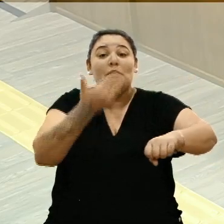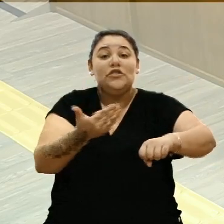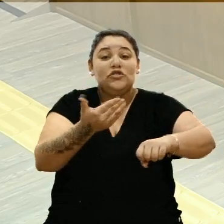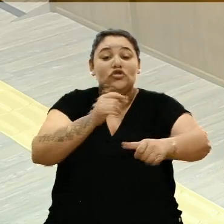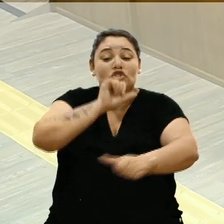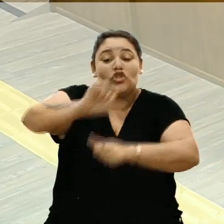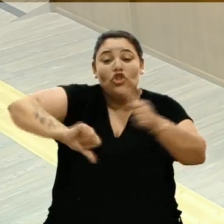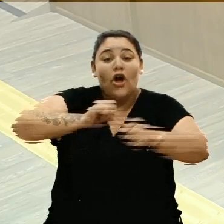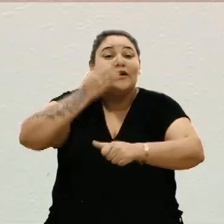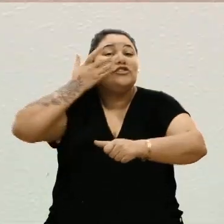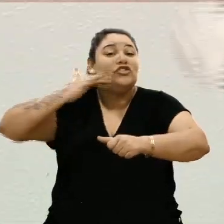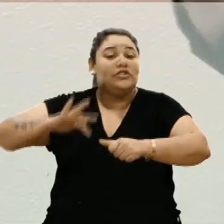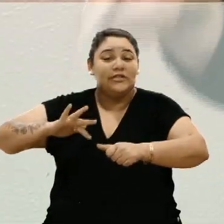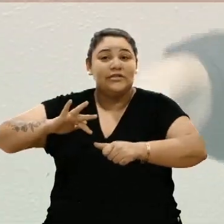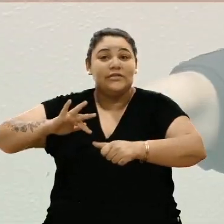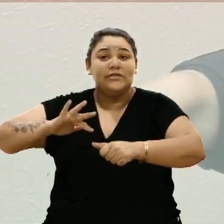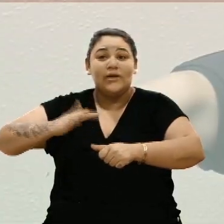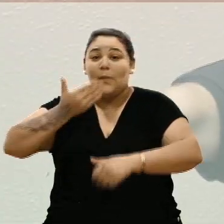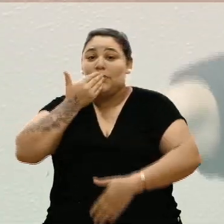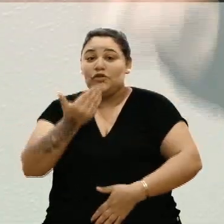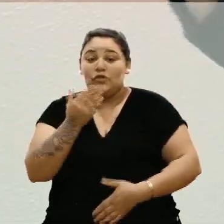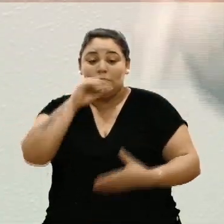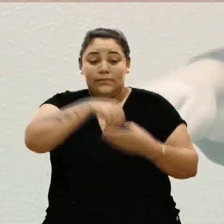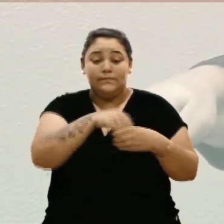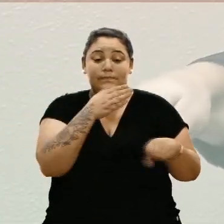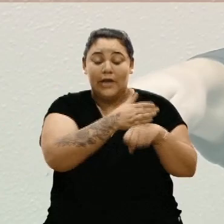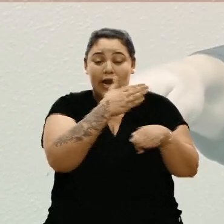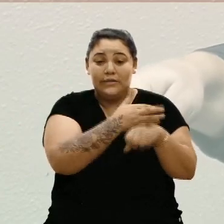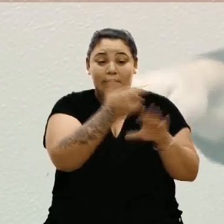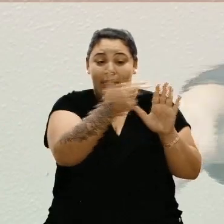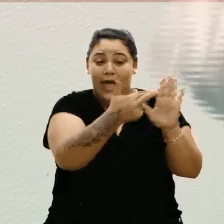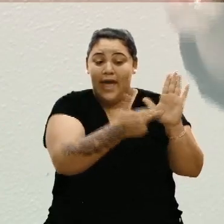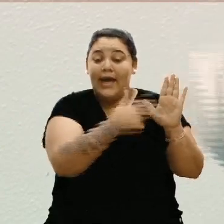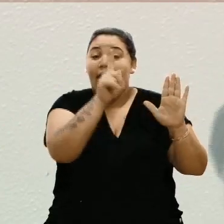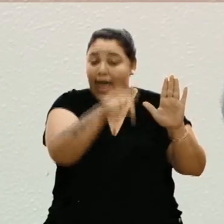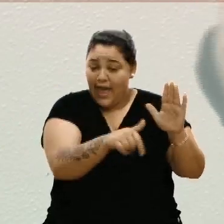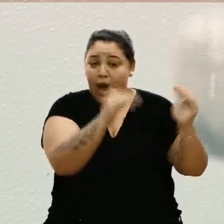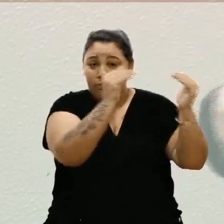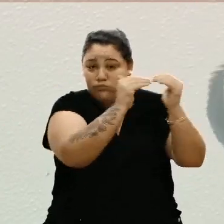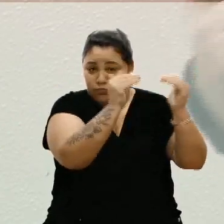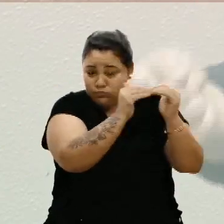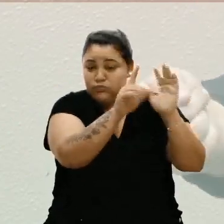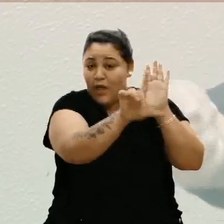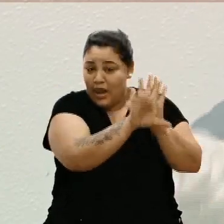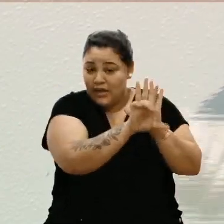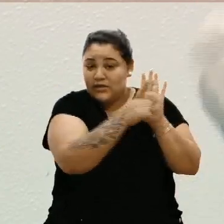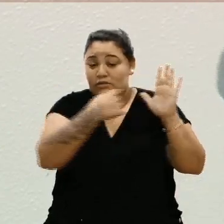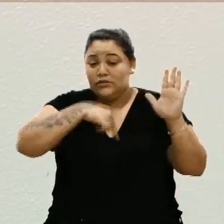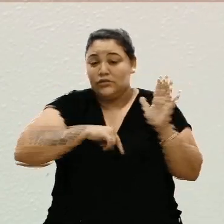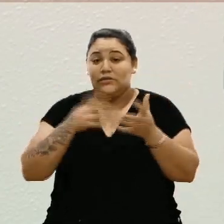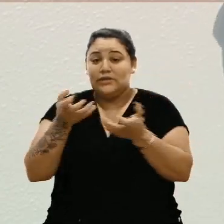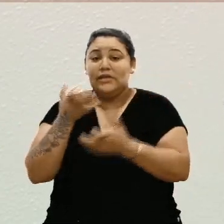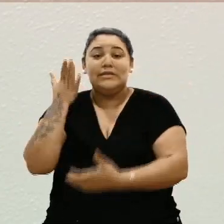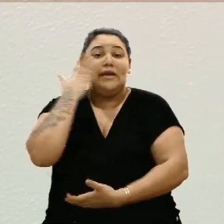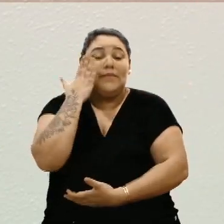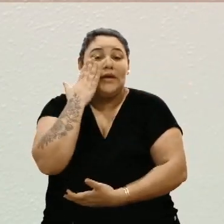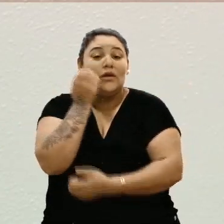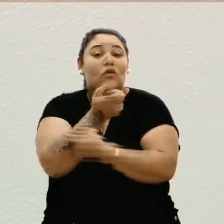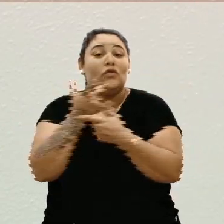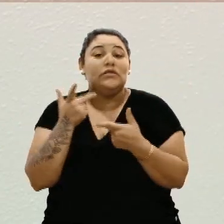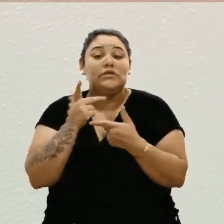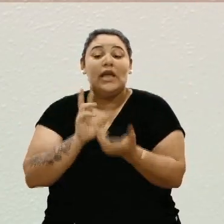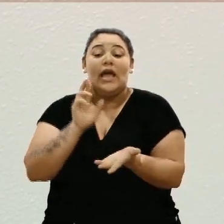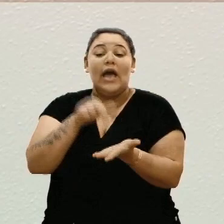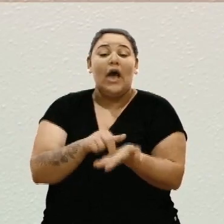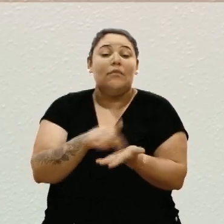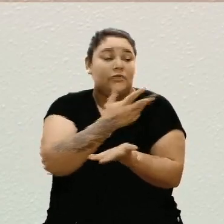da casa, tá? Regimento interno aqui, que é legal, e que nós gostaríamos de saber coisas que realmente, vereador